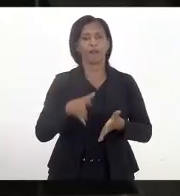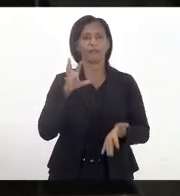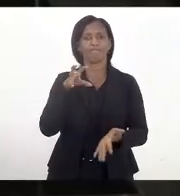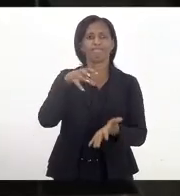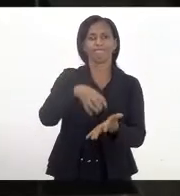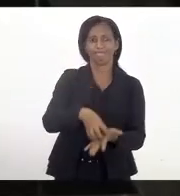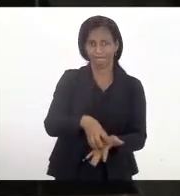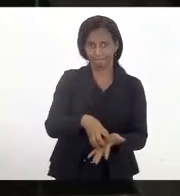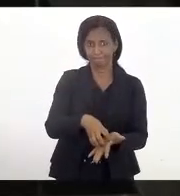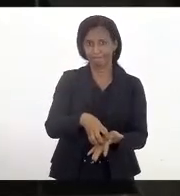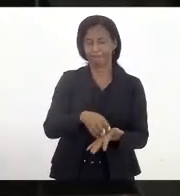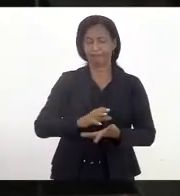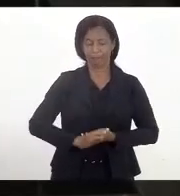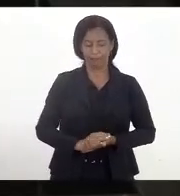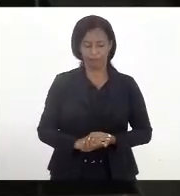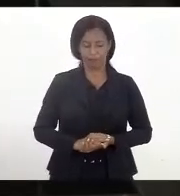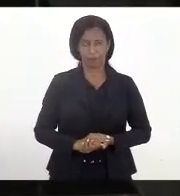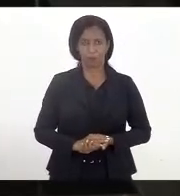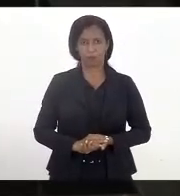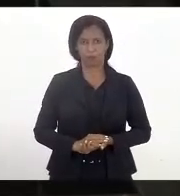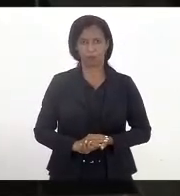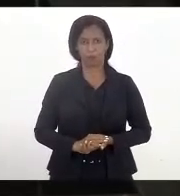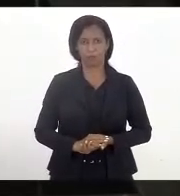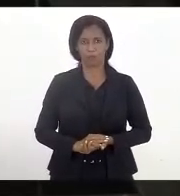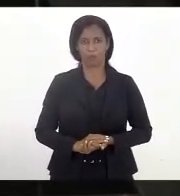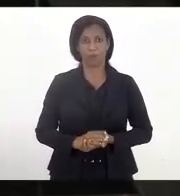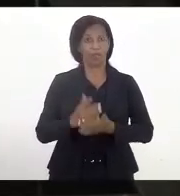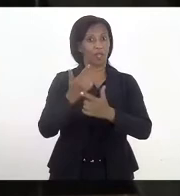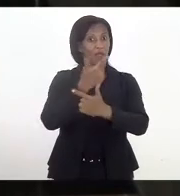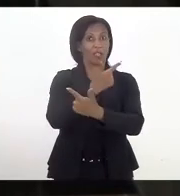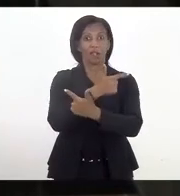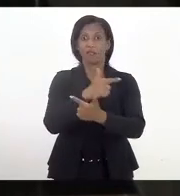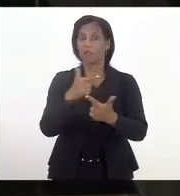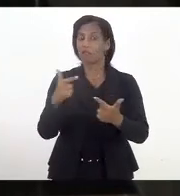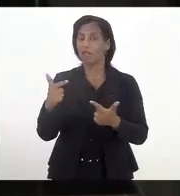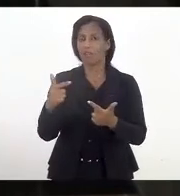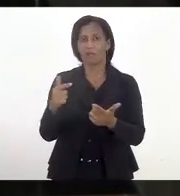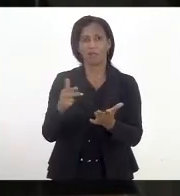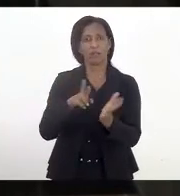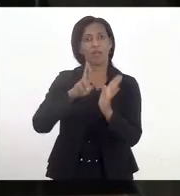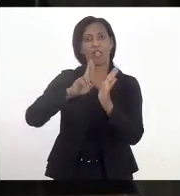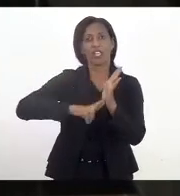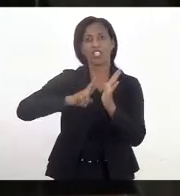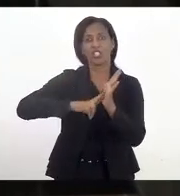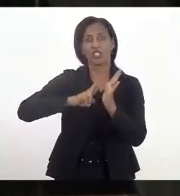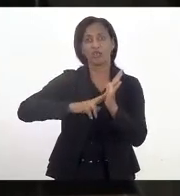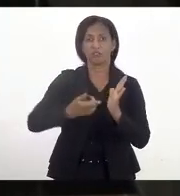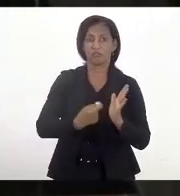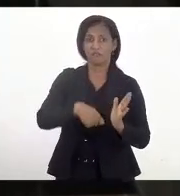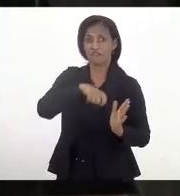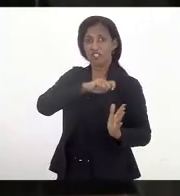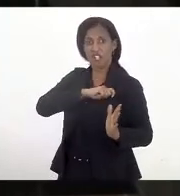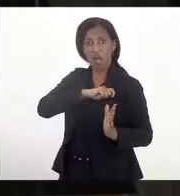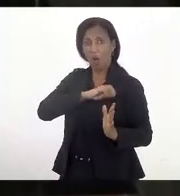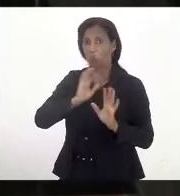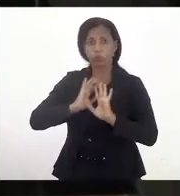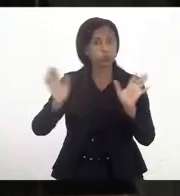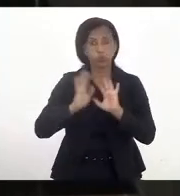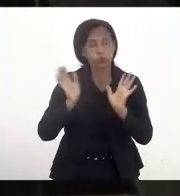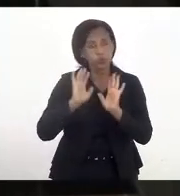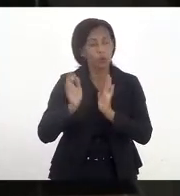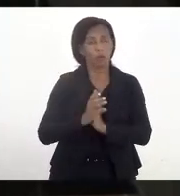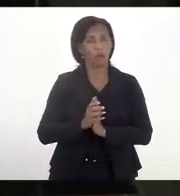Júlia Nós não estávamos no regime de recuperação fiscal a crise